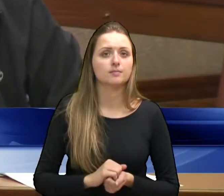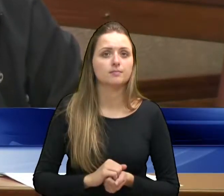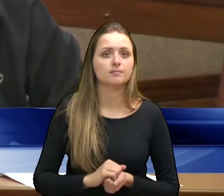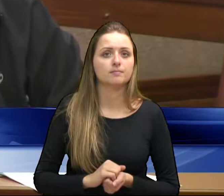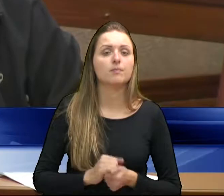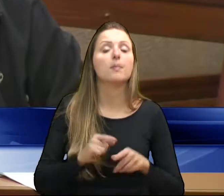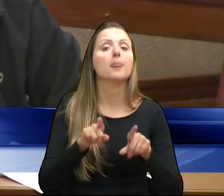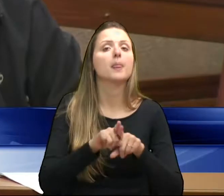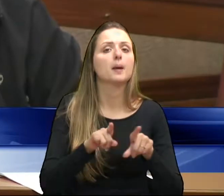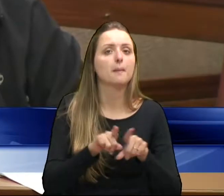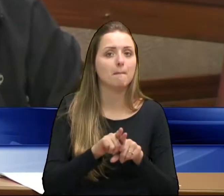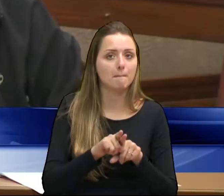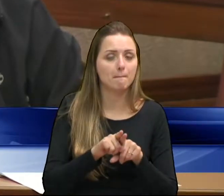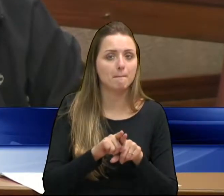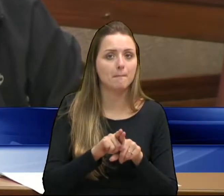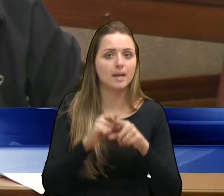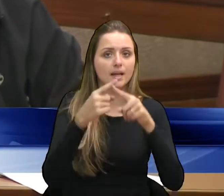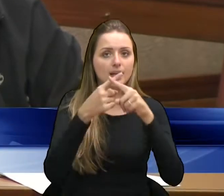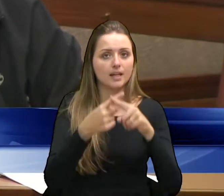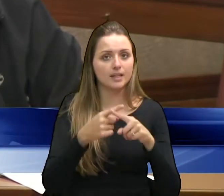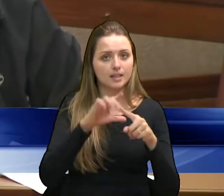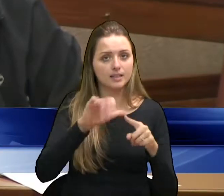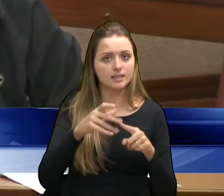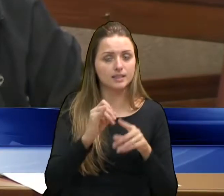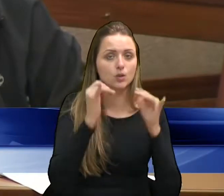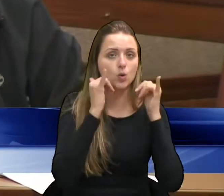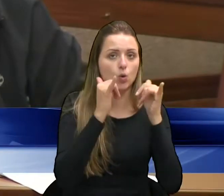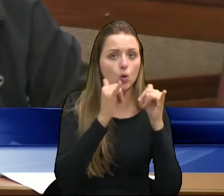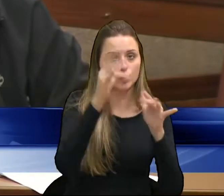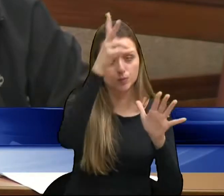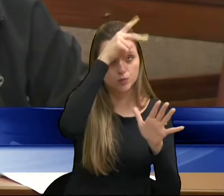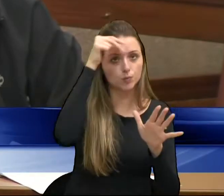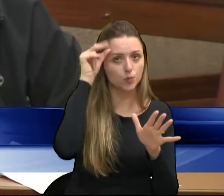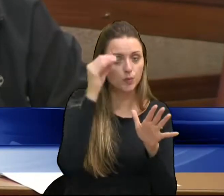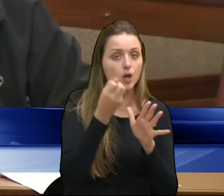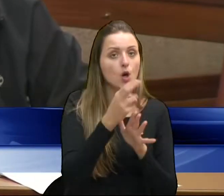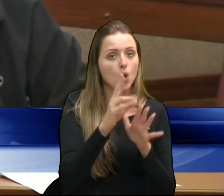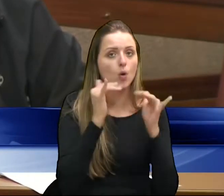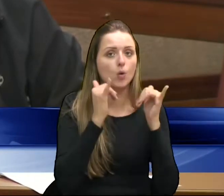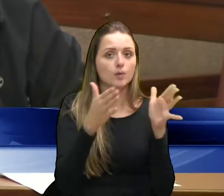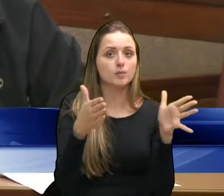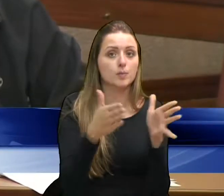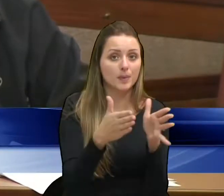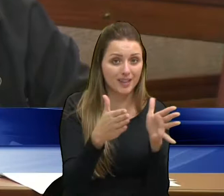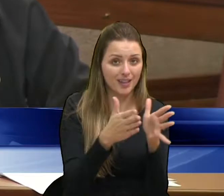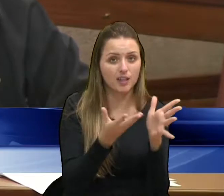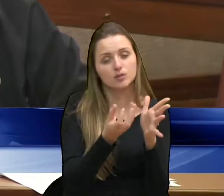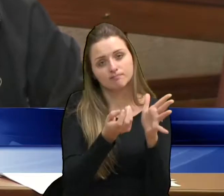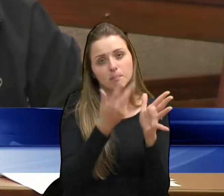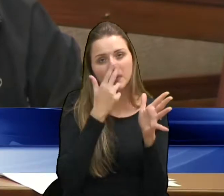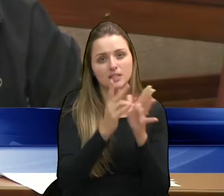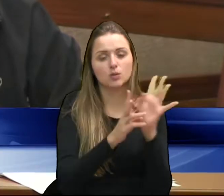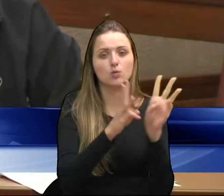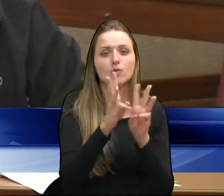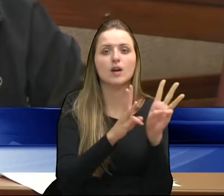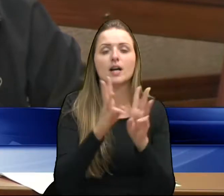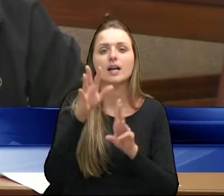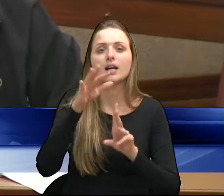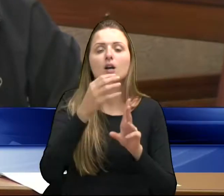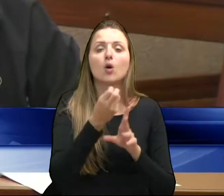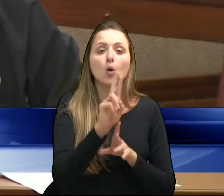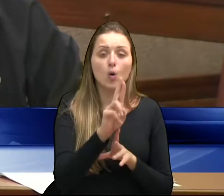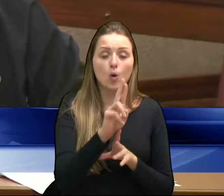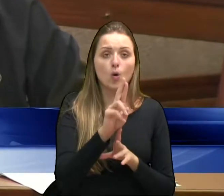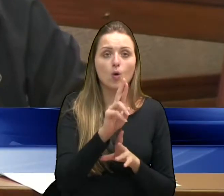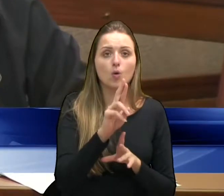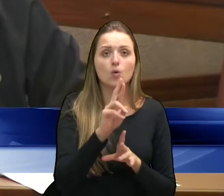Fica vedado de ser permissionário do serviço de transporte público seletivo por micro-ônibus ou ônibus do tipo mini-ônibus em linhas regulares, táxi-lotação,